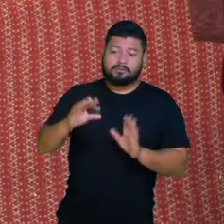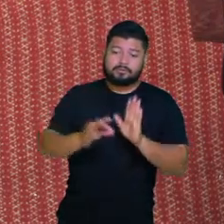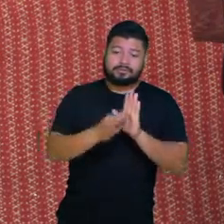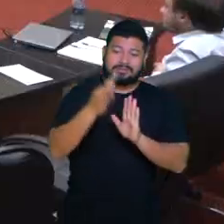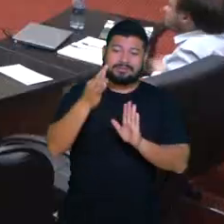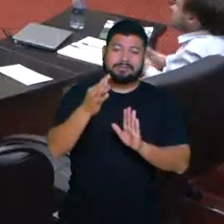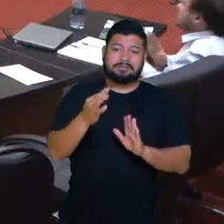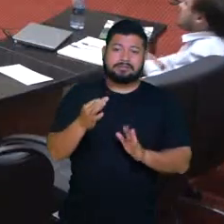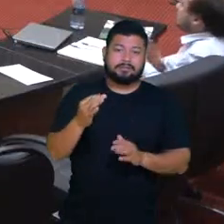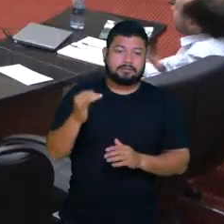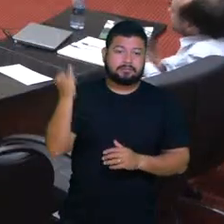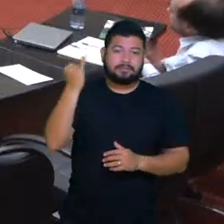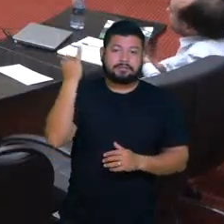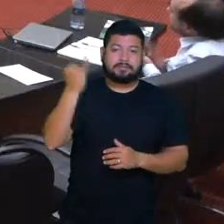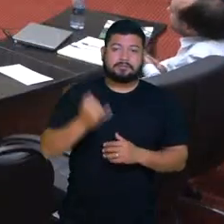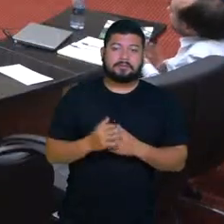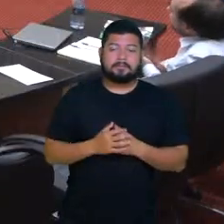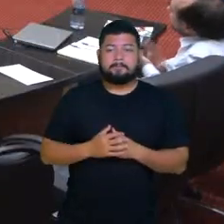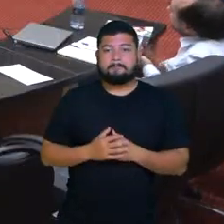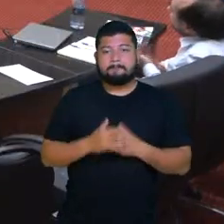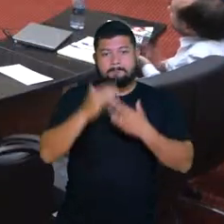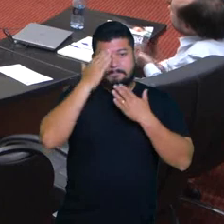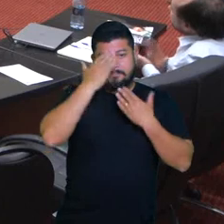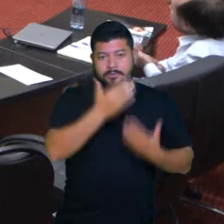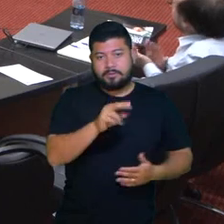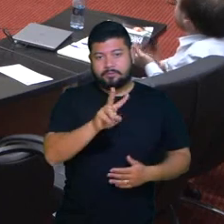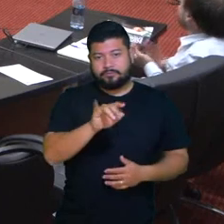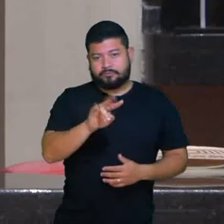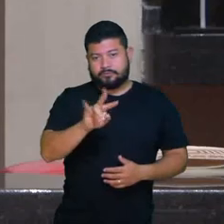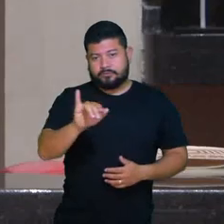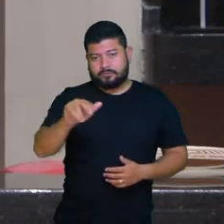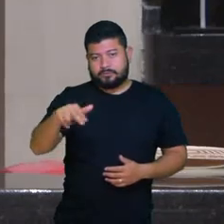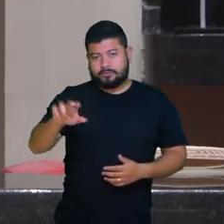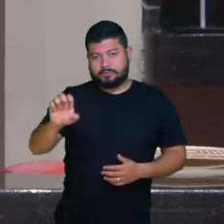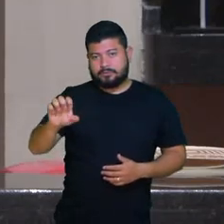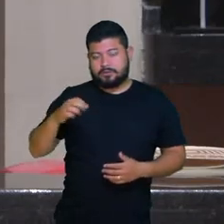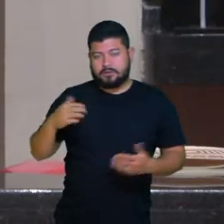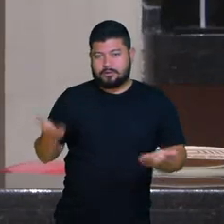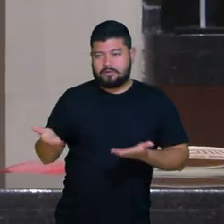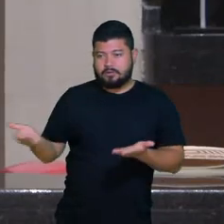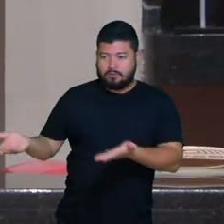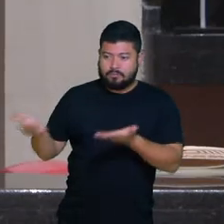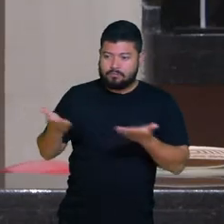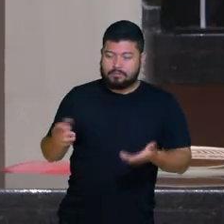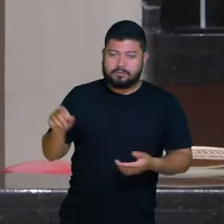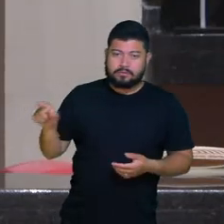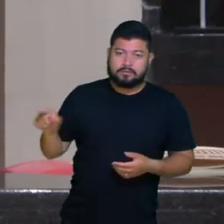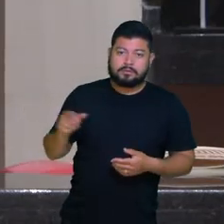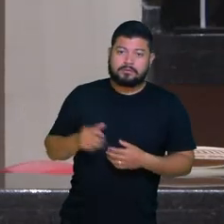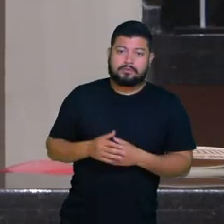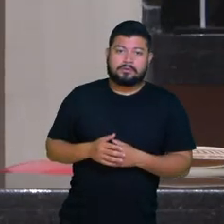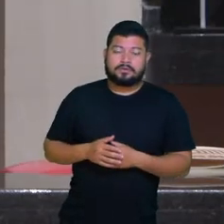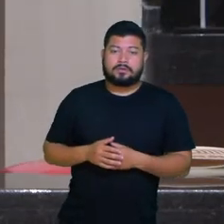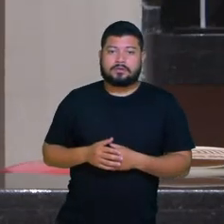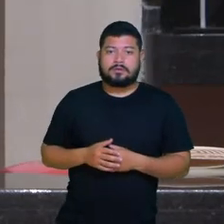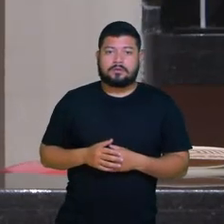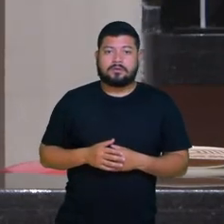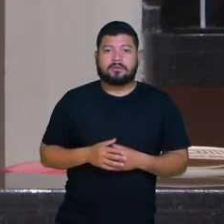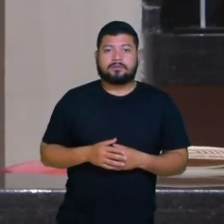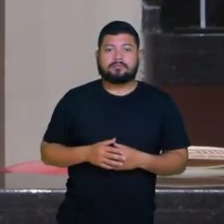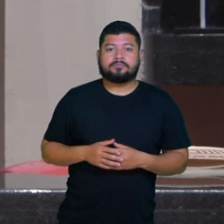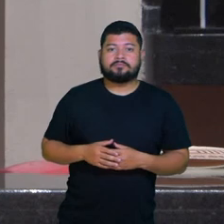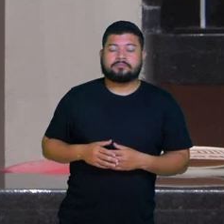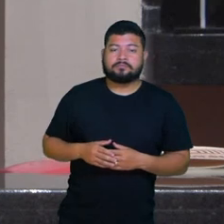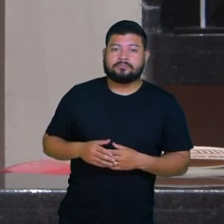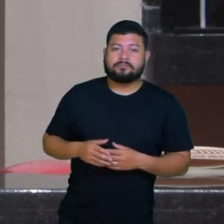obrigada obrigada Viviane eu vou passar a palavra aqui já pro começando pela pela mesma ordem